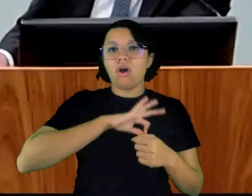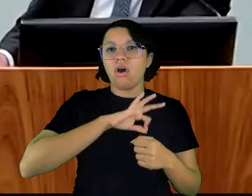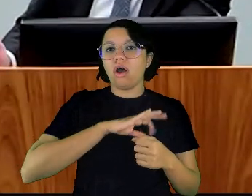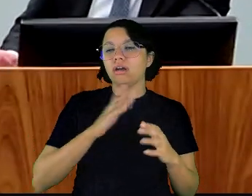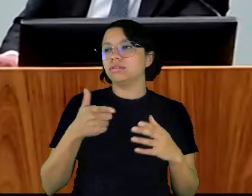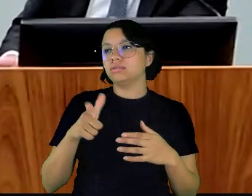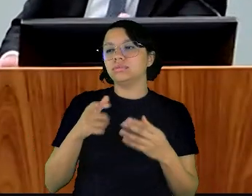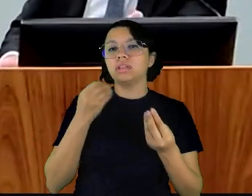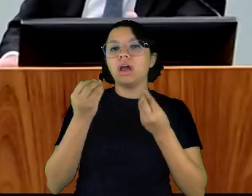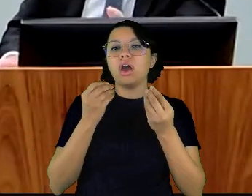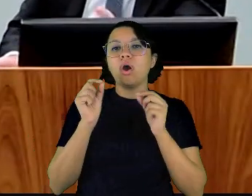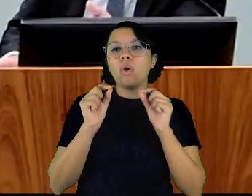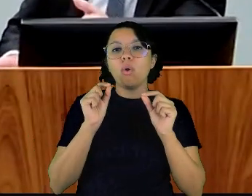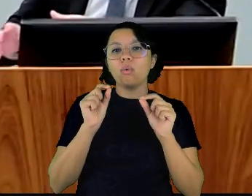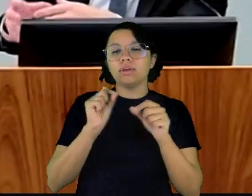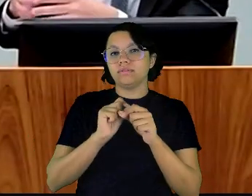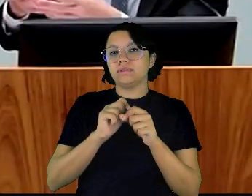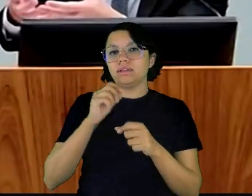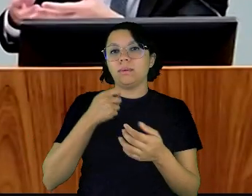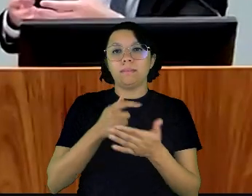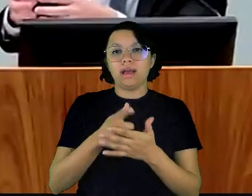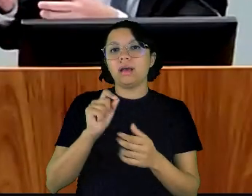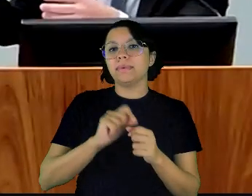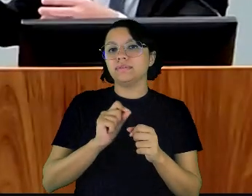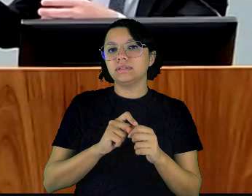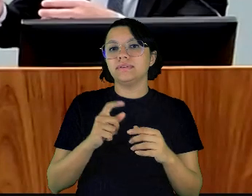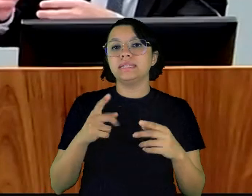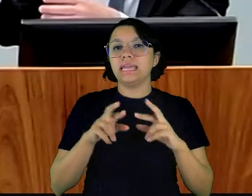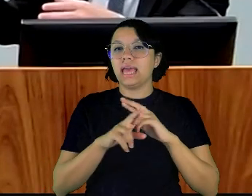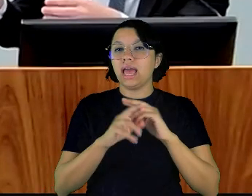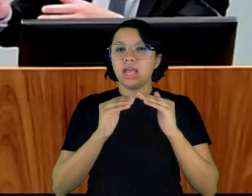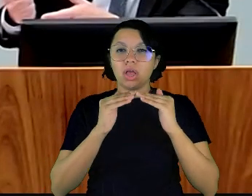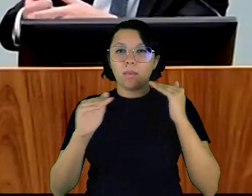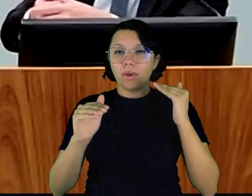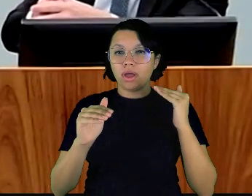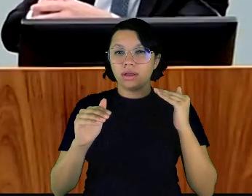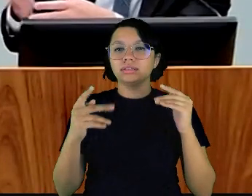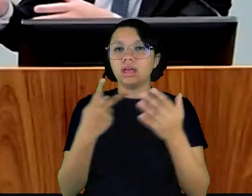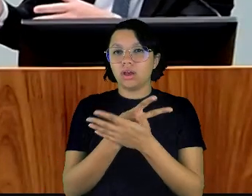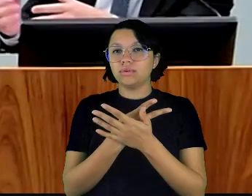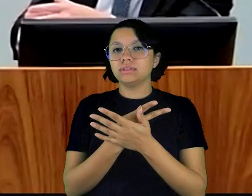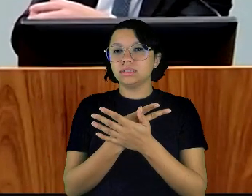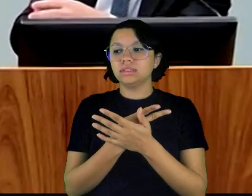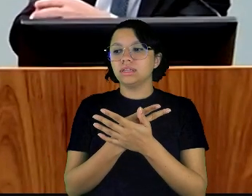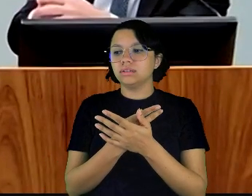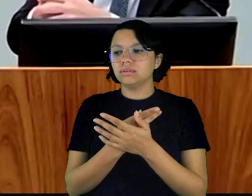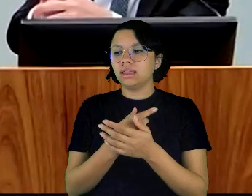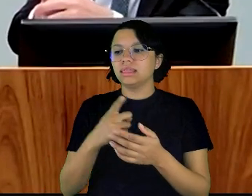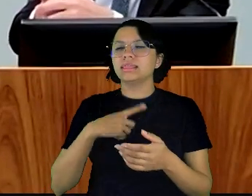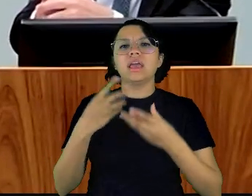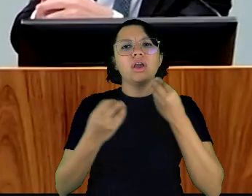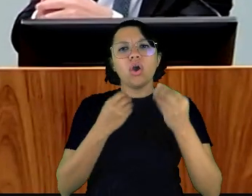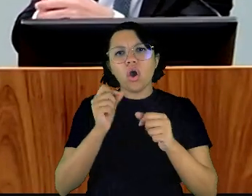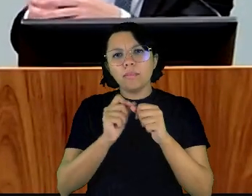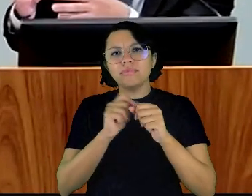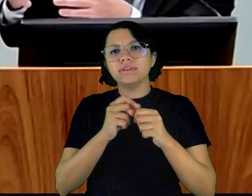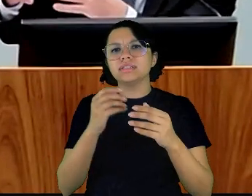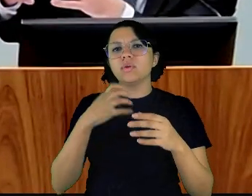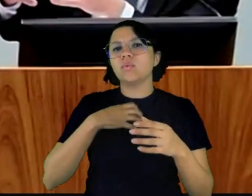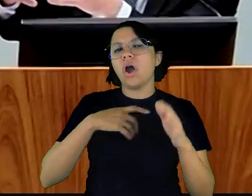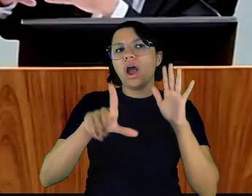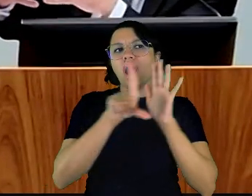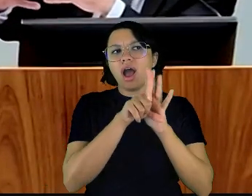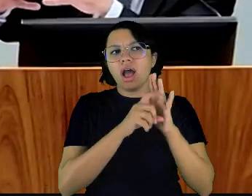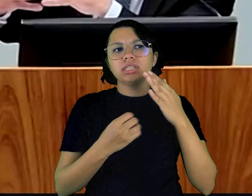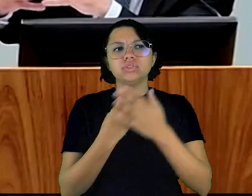a fazer, né? O pagamento vai ser feito. E essa divergência, né? Eu acho que dá para fazer realmente alguma forma legislativa de